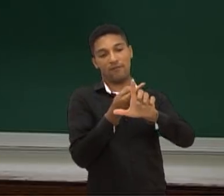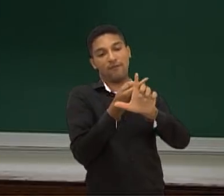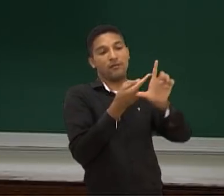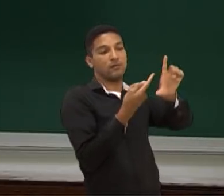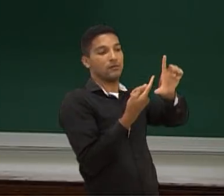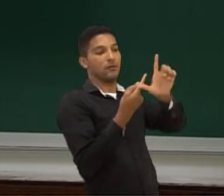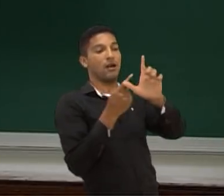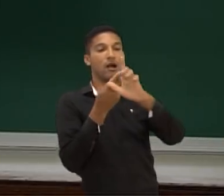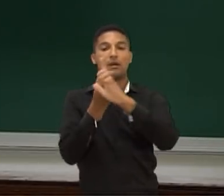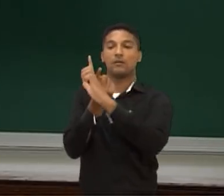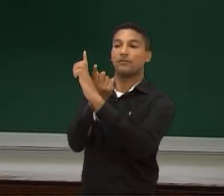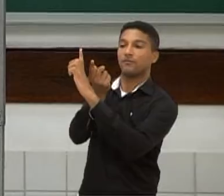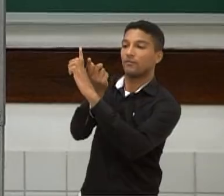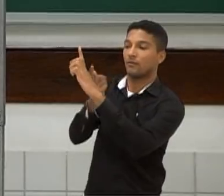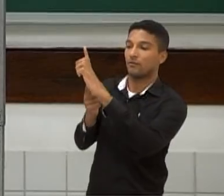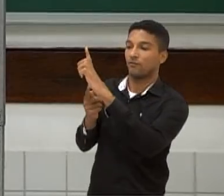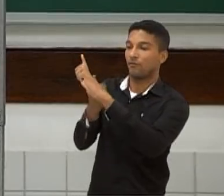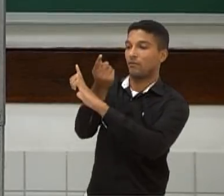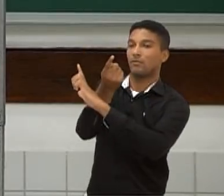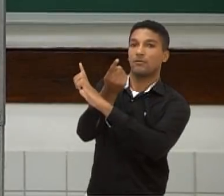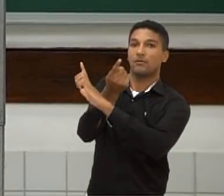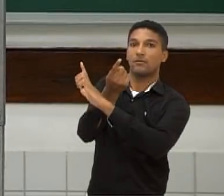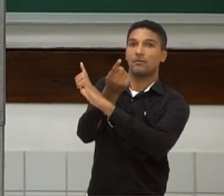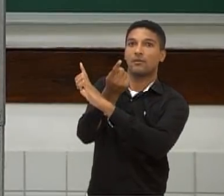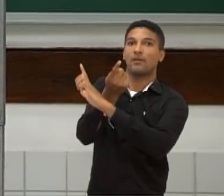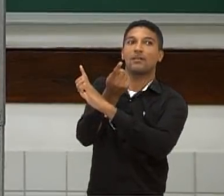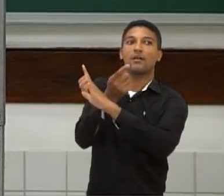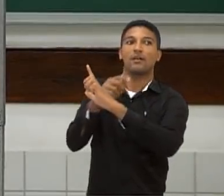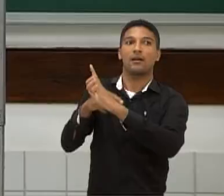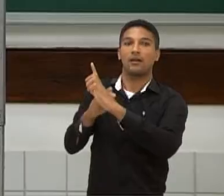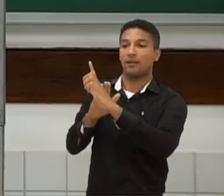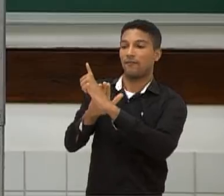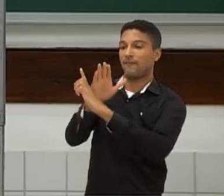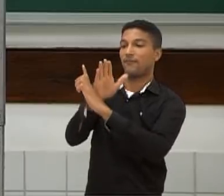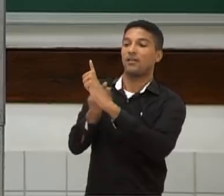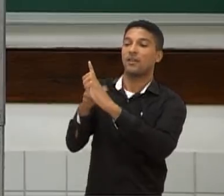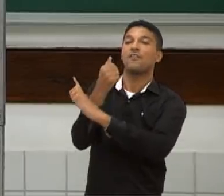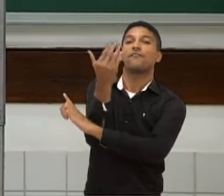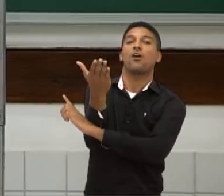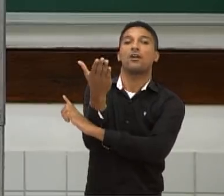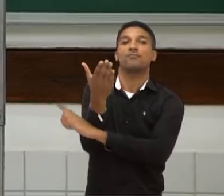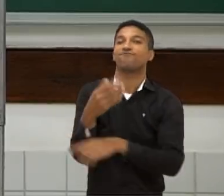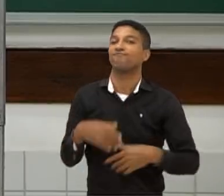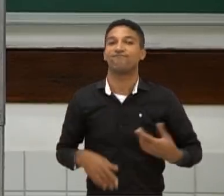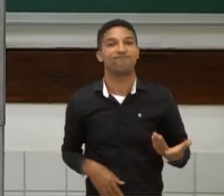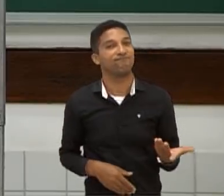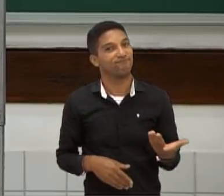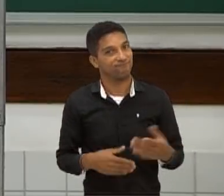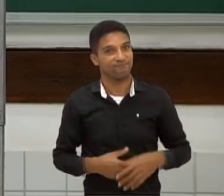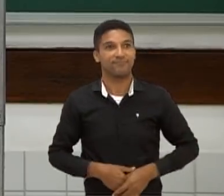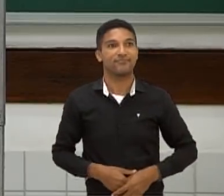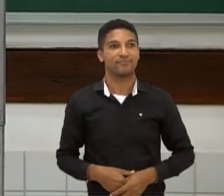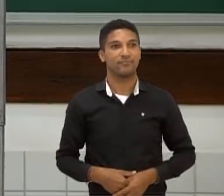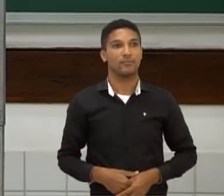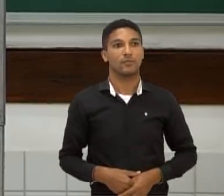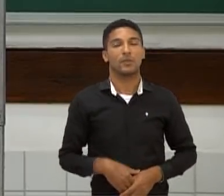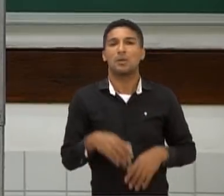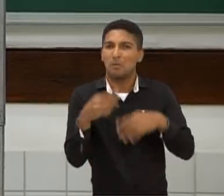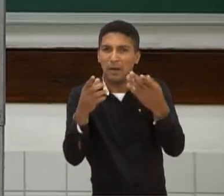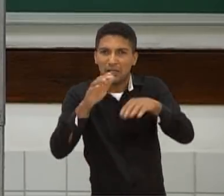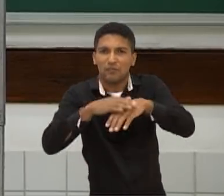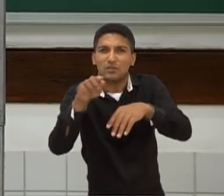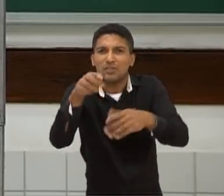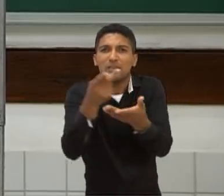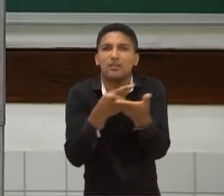convexo. E agora, professora, depende do decágono que você desenhou aí em casa. Você desenhou um decágono regular ou você desenhou